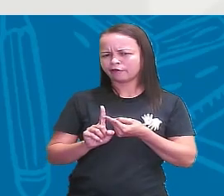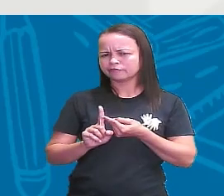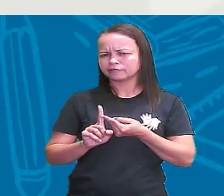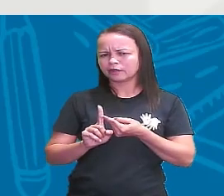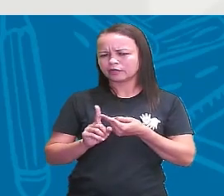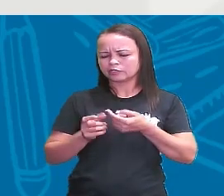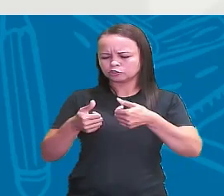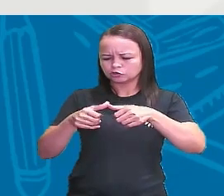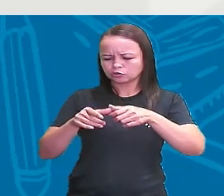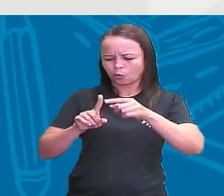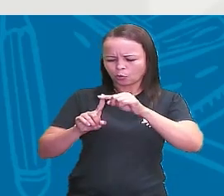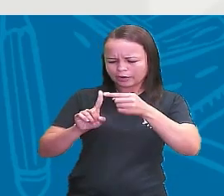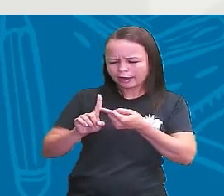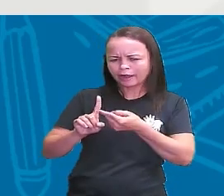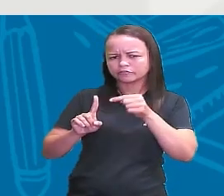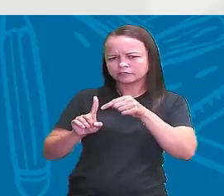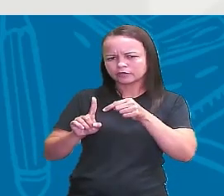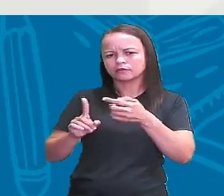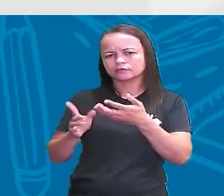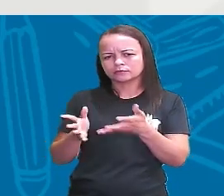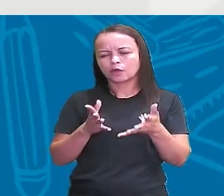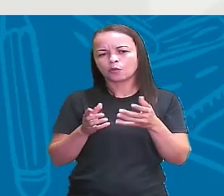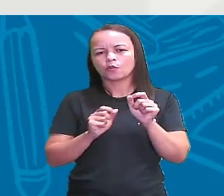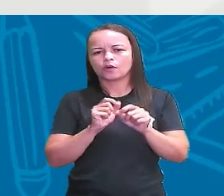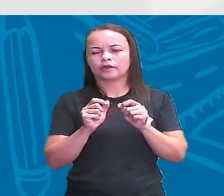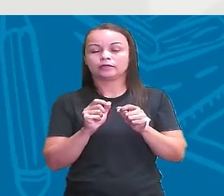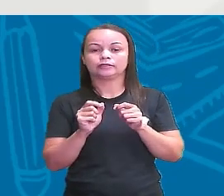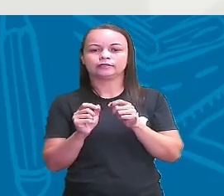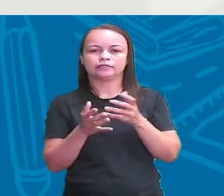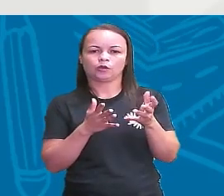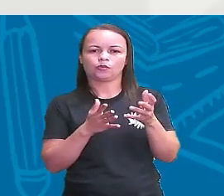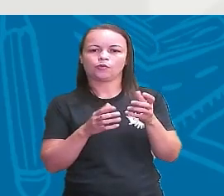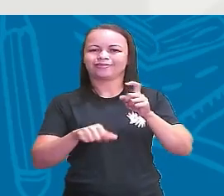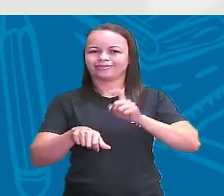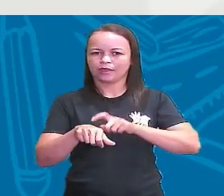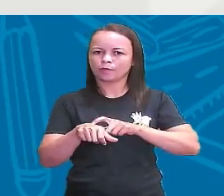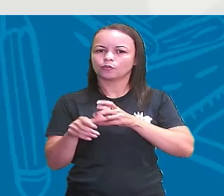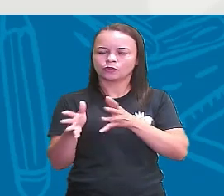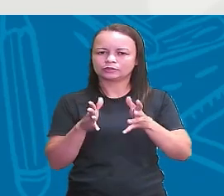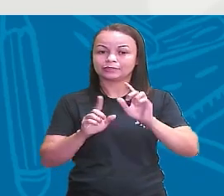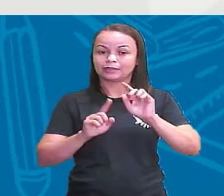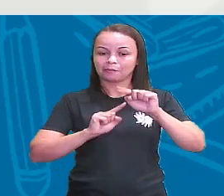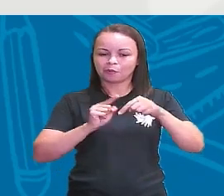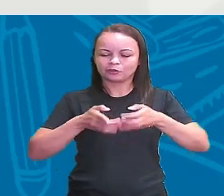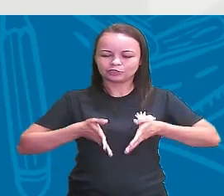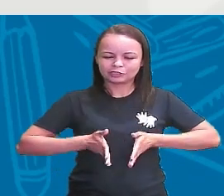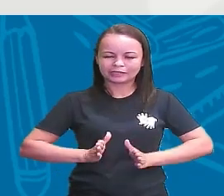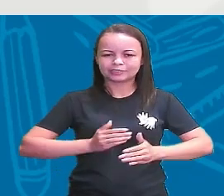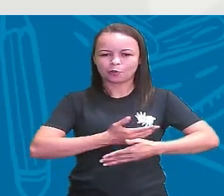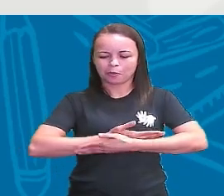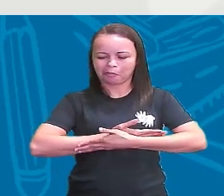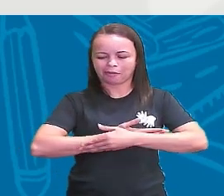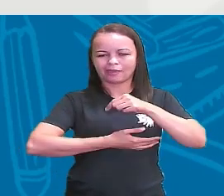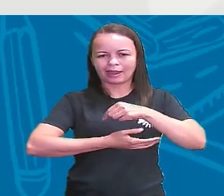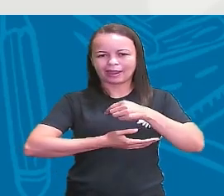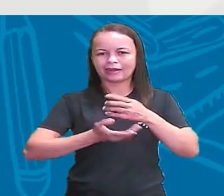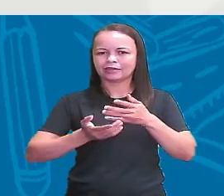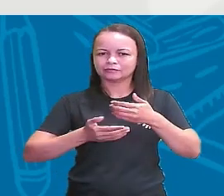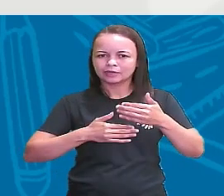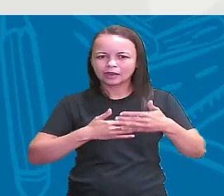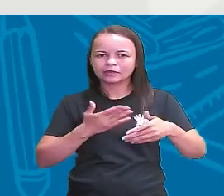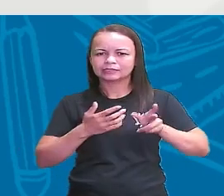bebê nascer, eu não vou estar mais grávida. Então é temporário, certo? O verbo ser